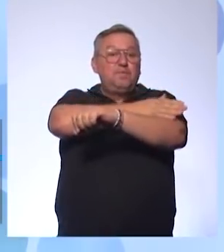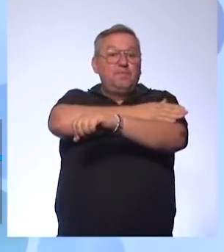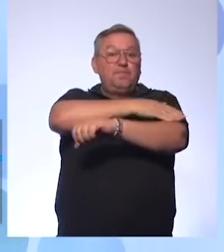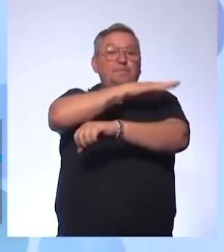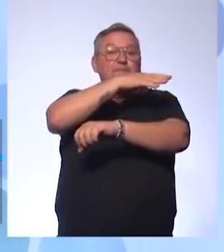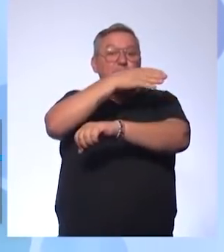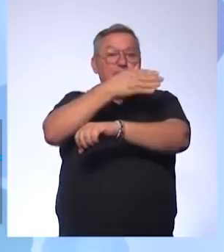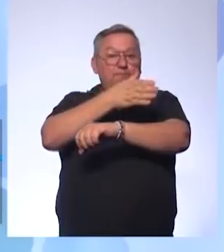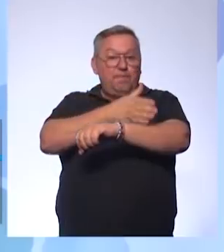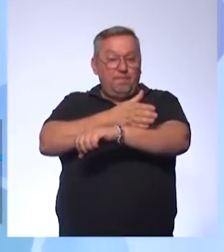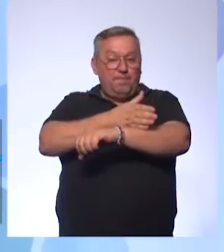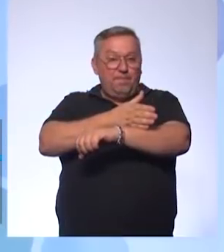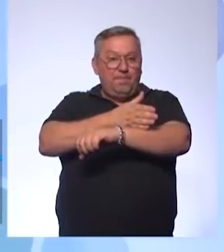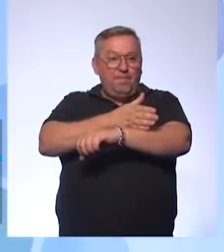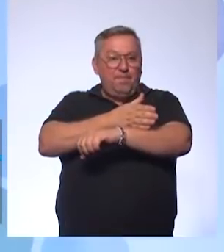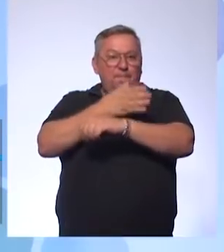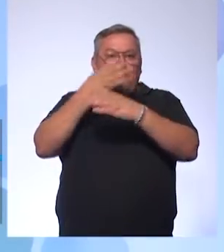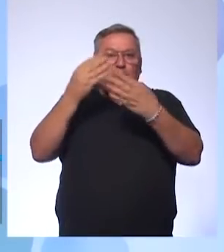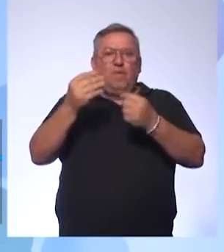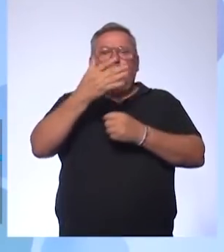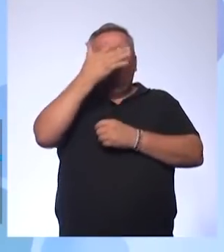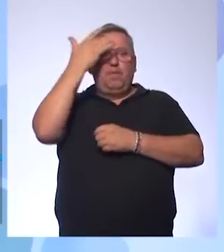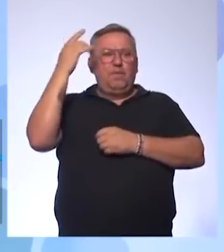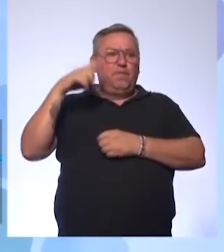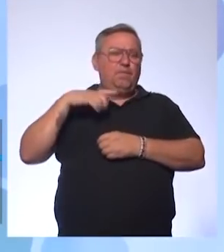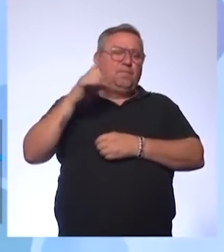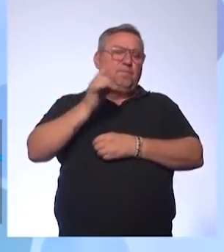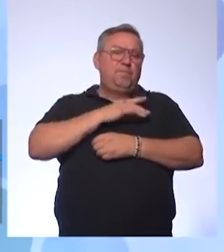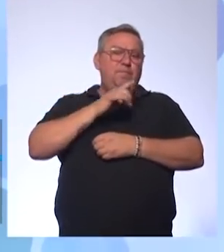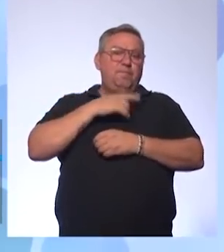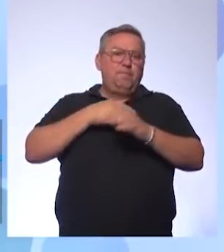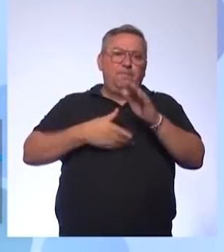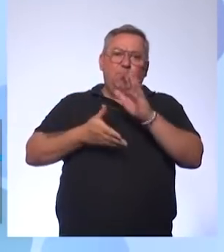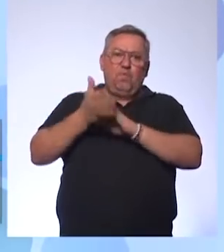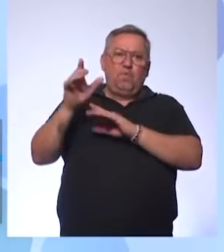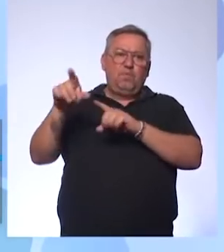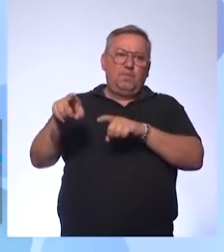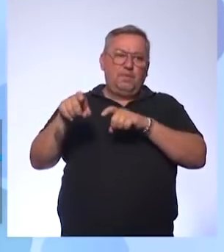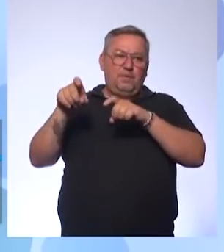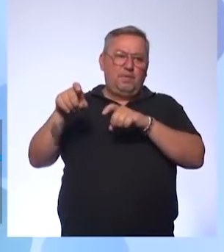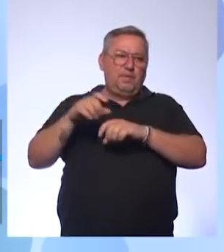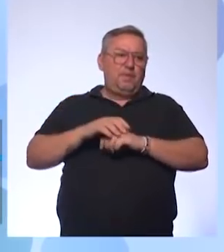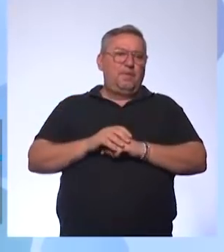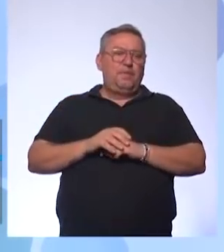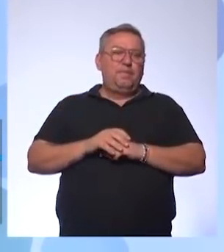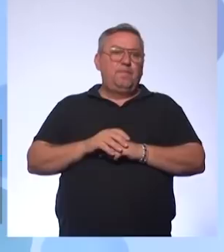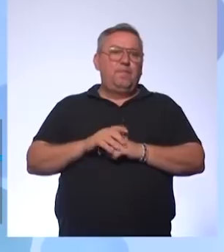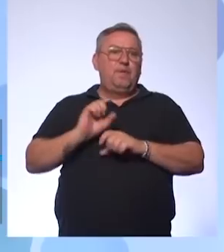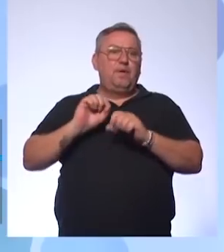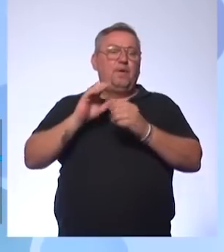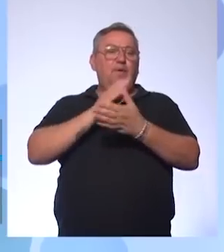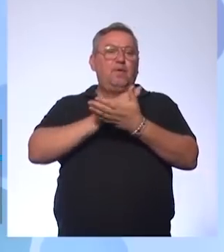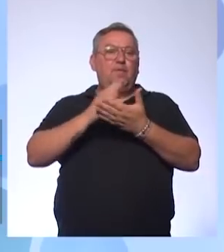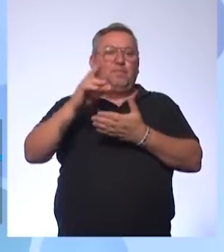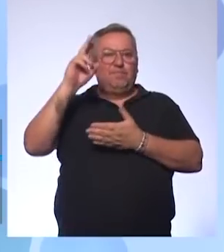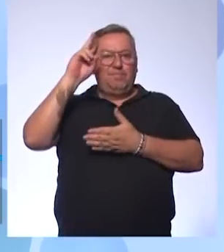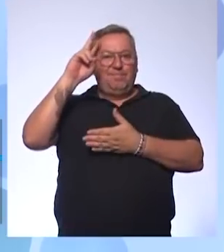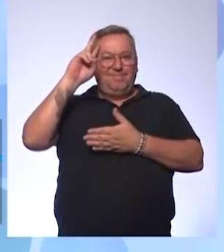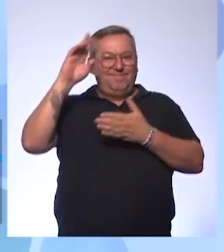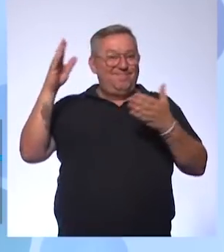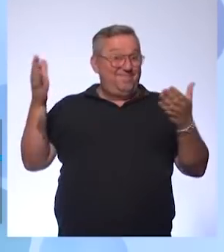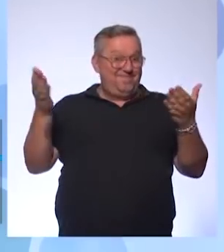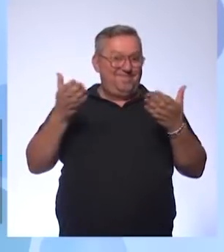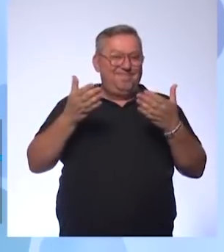a Idade Média. Então, muitas pessoas ficaram com medo e foram para os campos. Aí que começa a nossa história dessa habilidade de